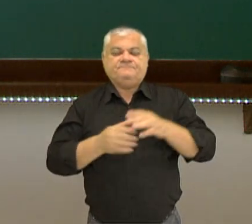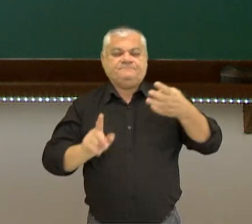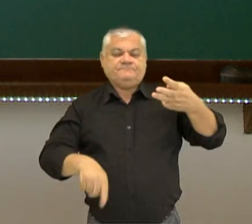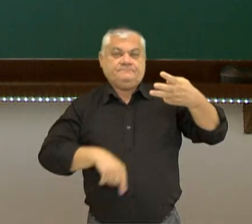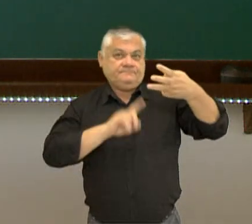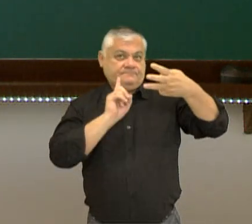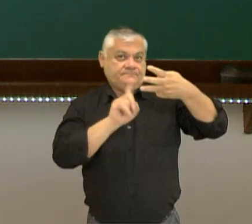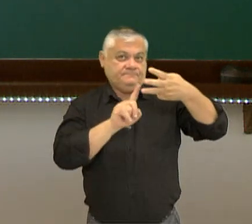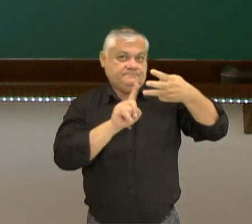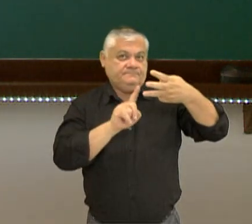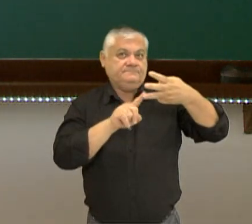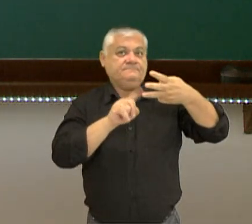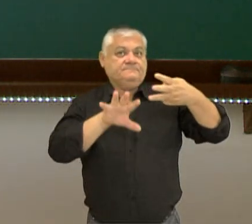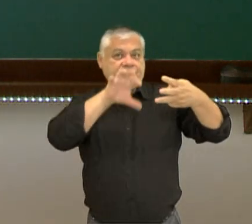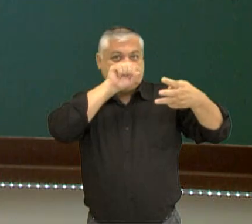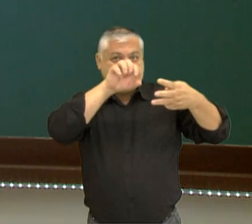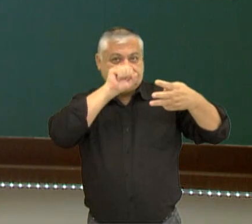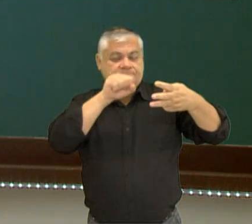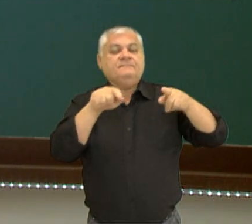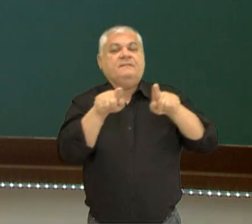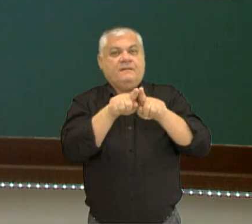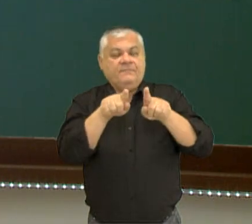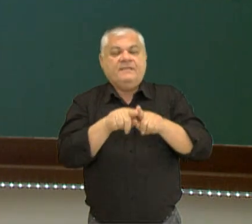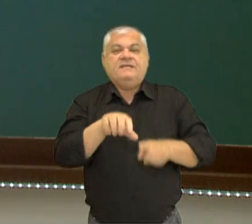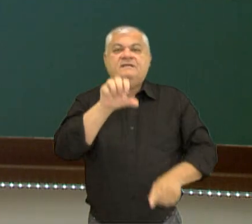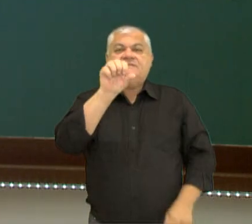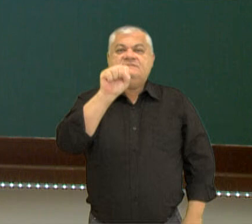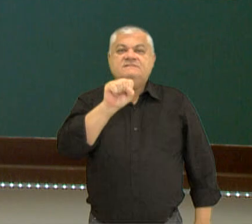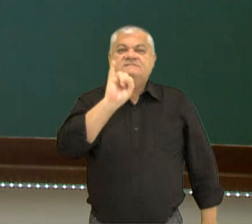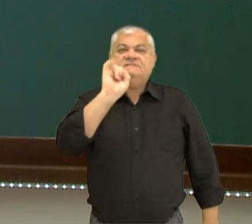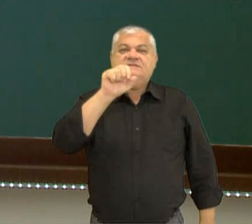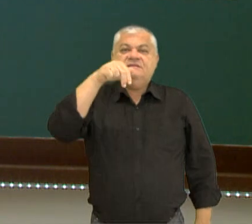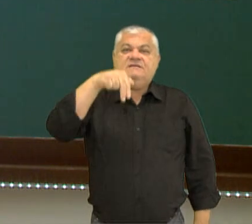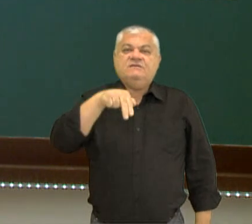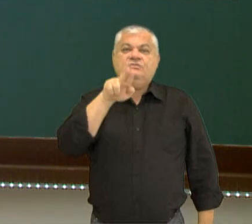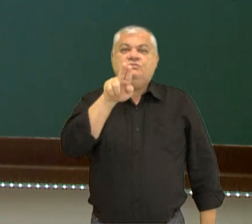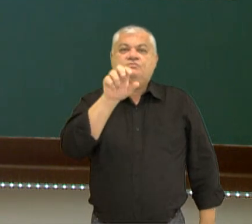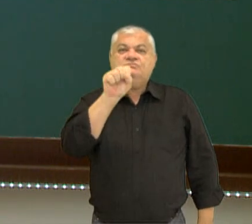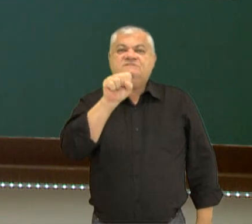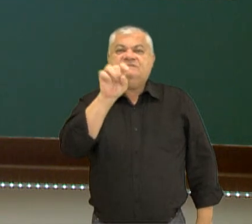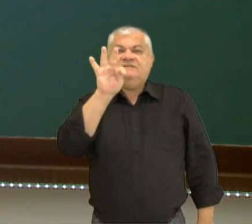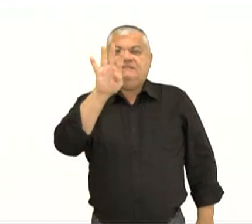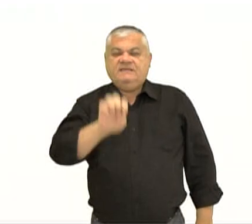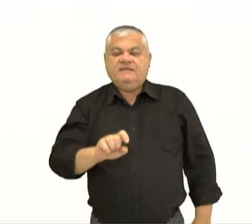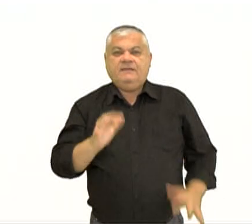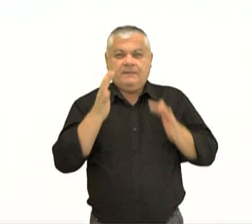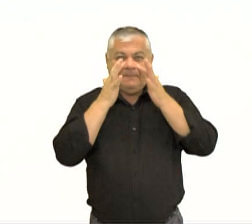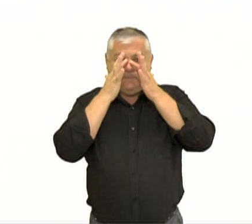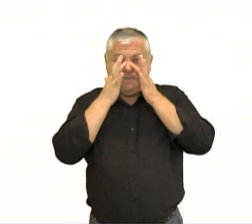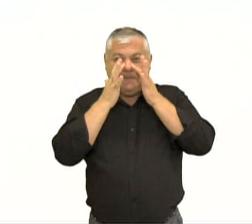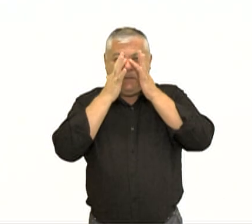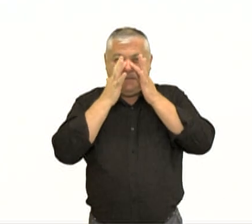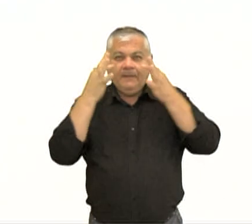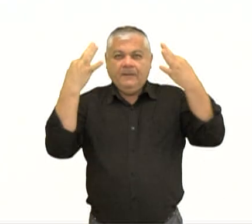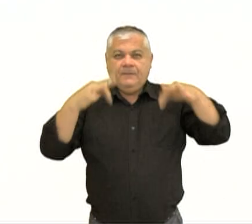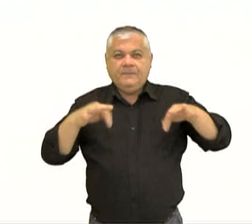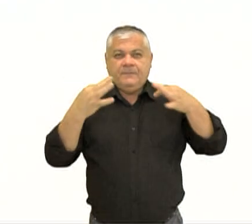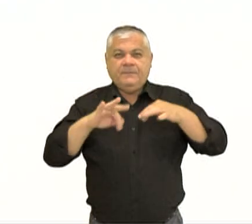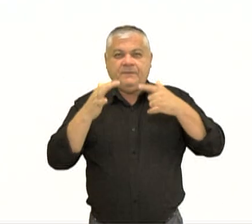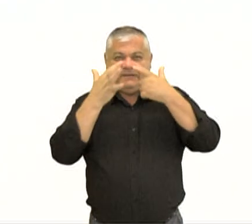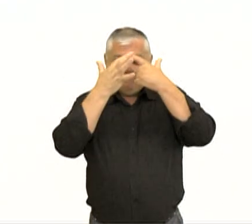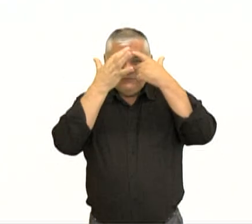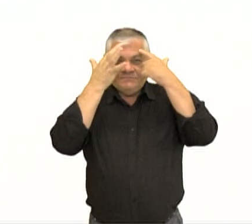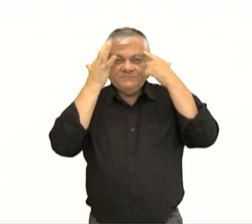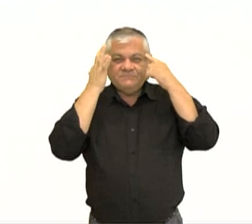Outra doença respiratória também comum é a sinusite, que nada mais é do que uma inflamação que acomete